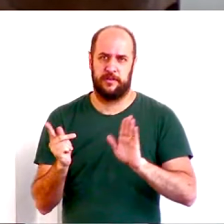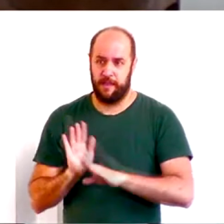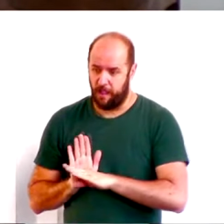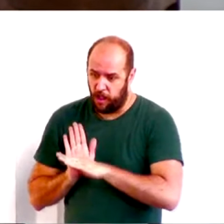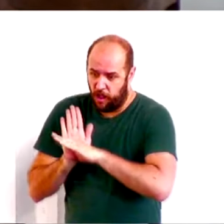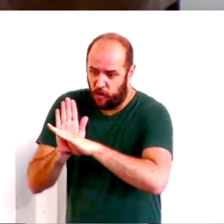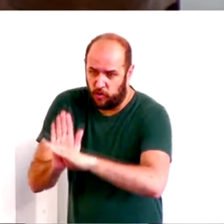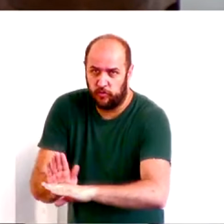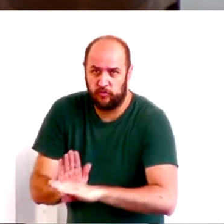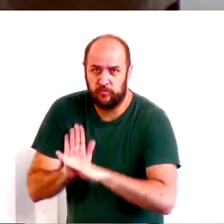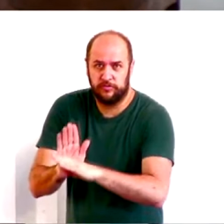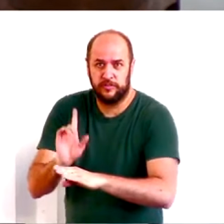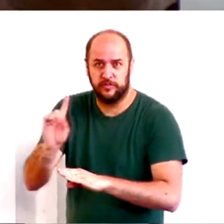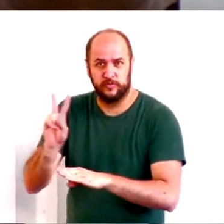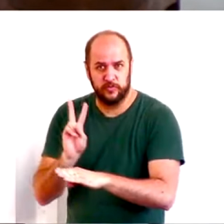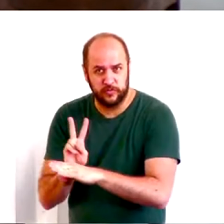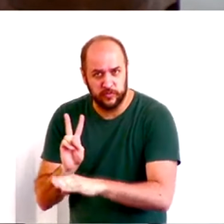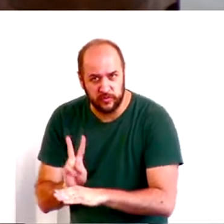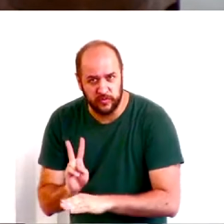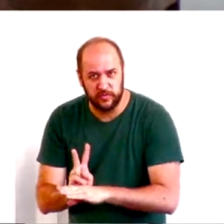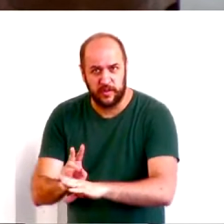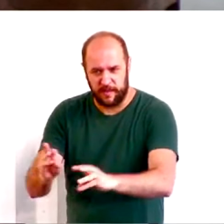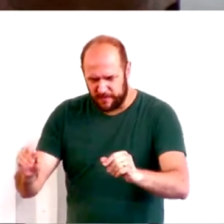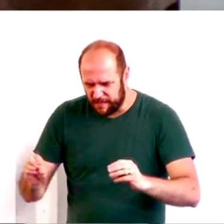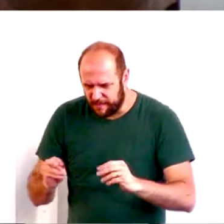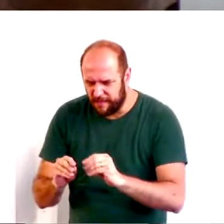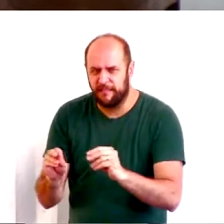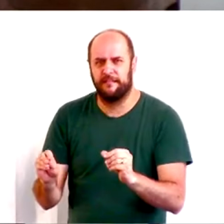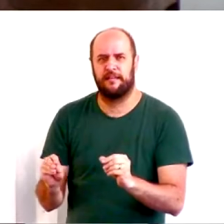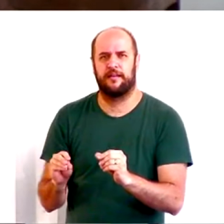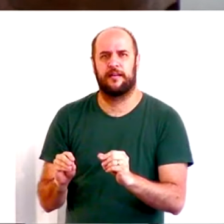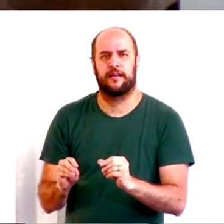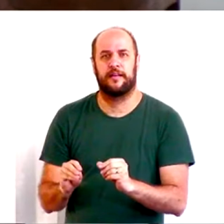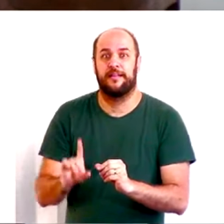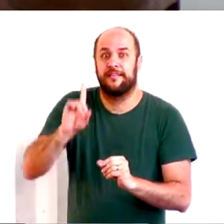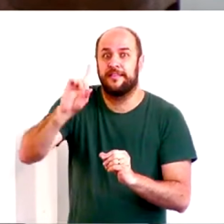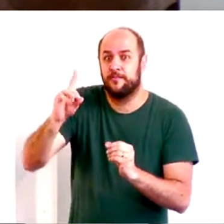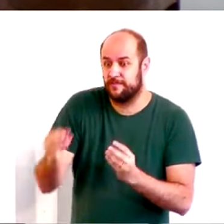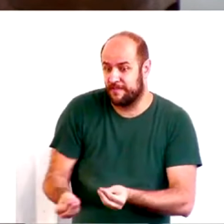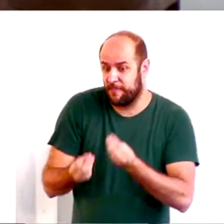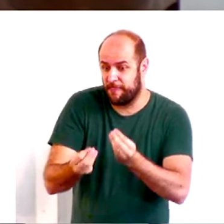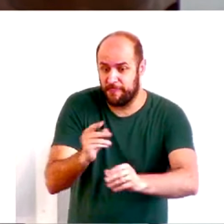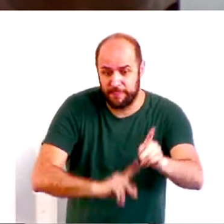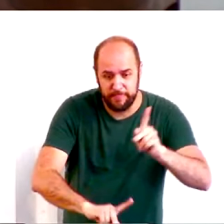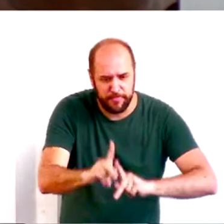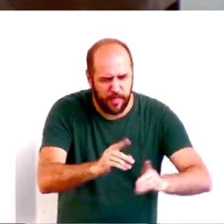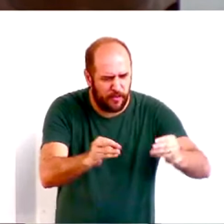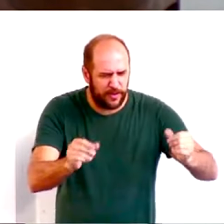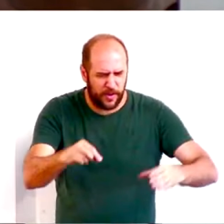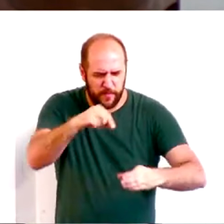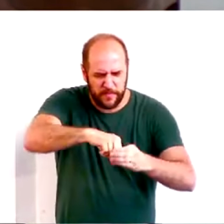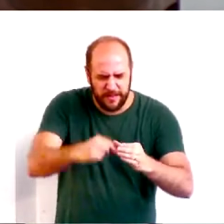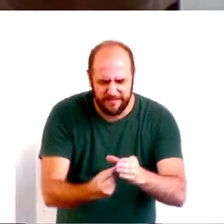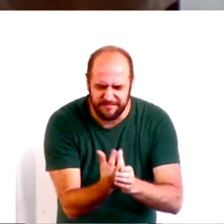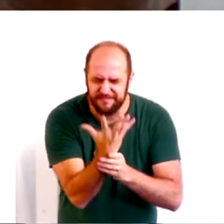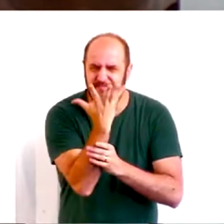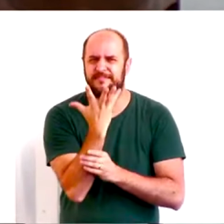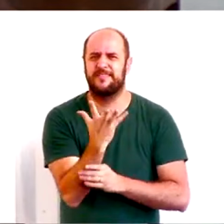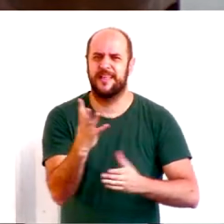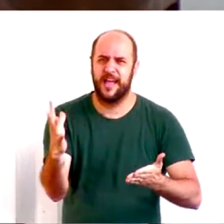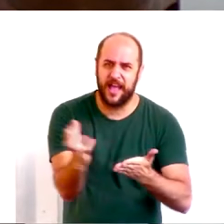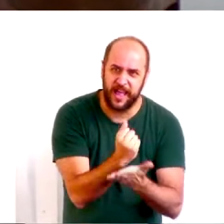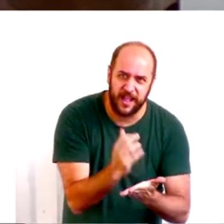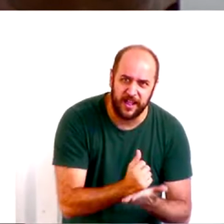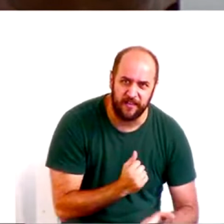na Terra Prometida eles receberam as terras para plantar e colherem aquilo que eles